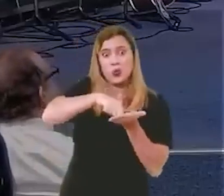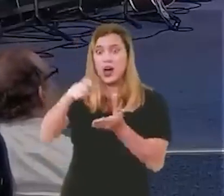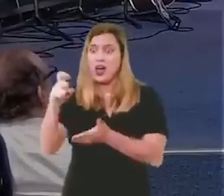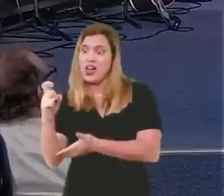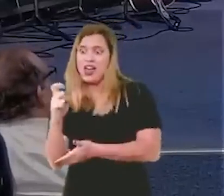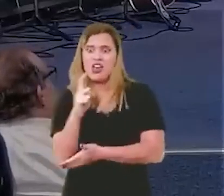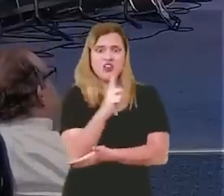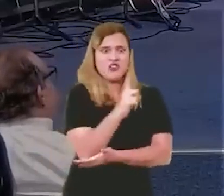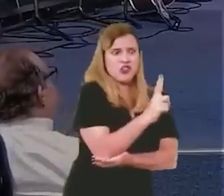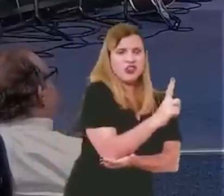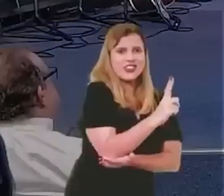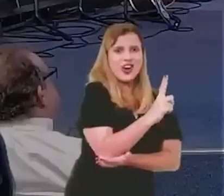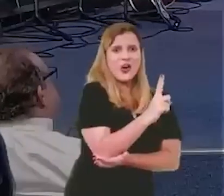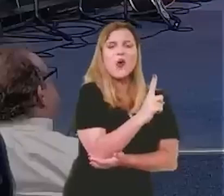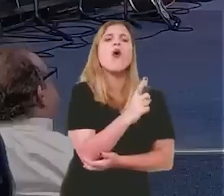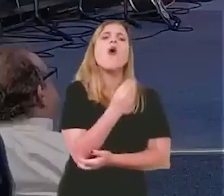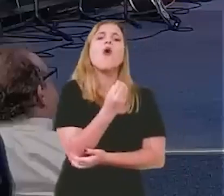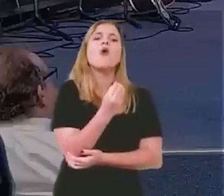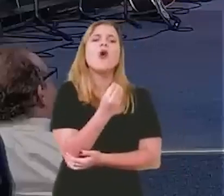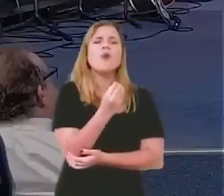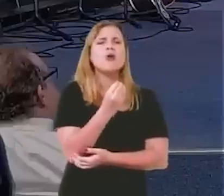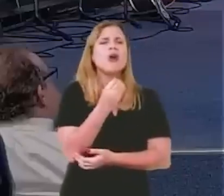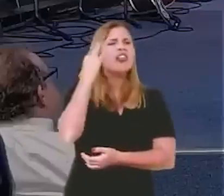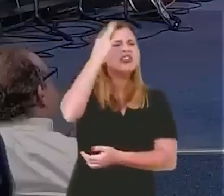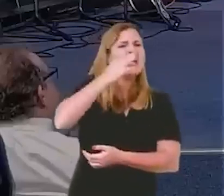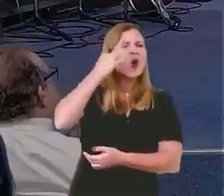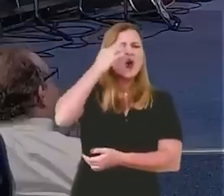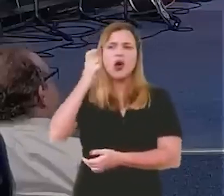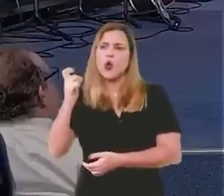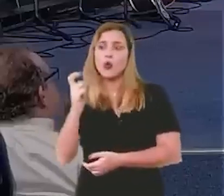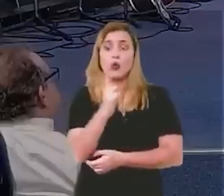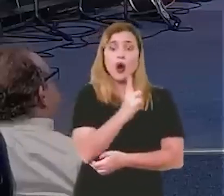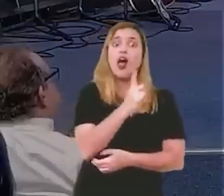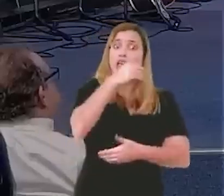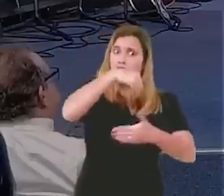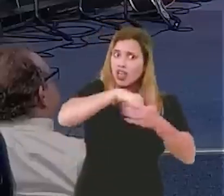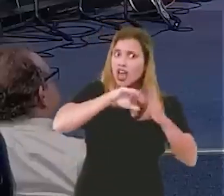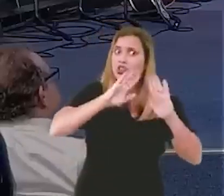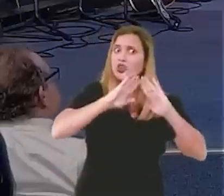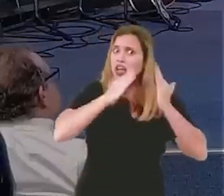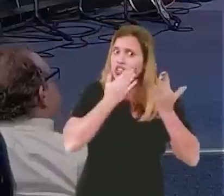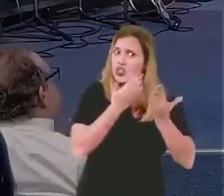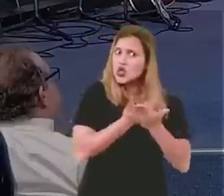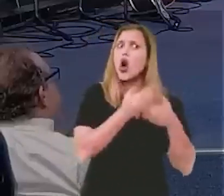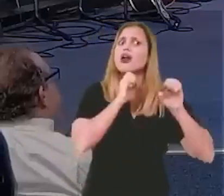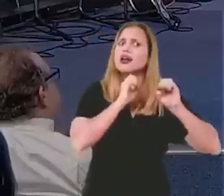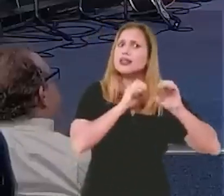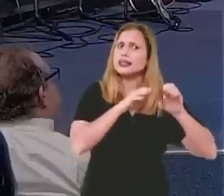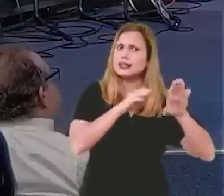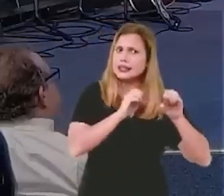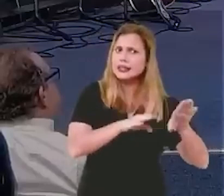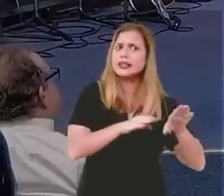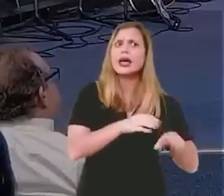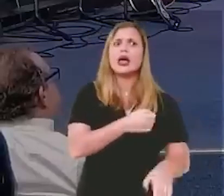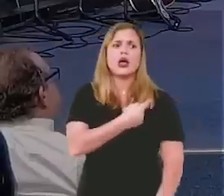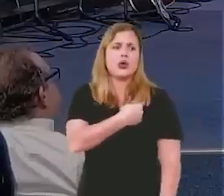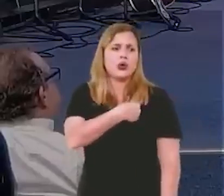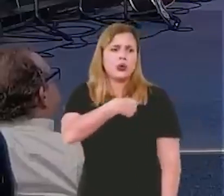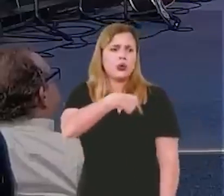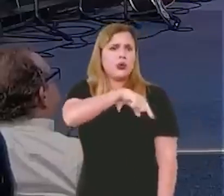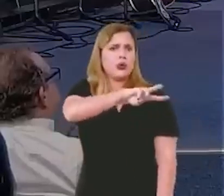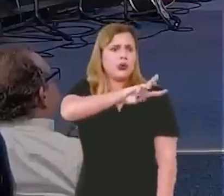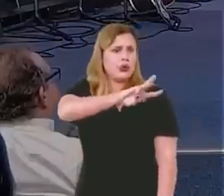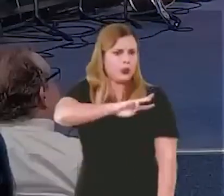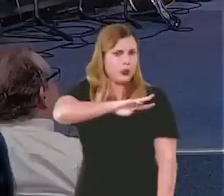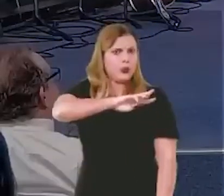De lá para cá, essa chamada teoria da evolução tem sido ensinada nas escolas, desde o ensino fundamental ao pós-doutorado, como